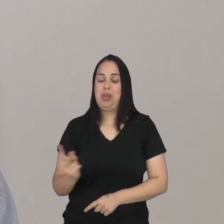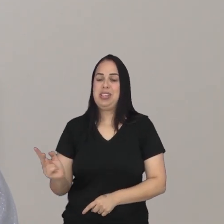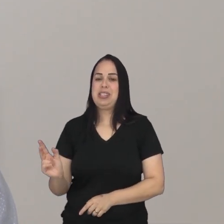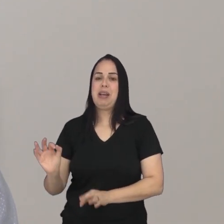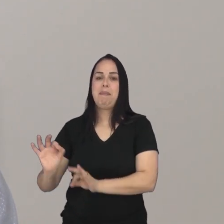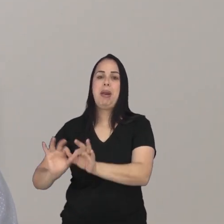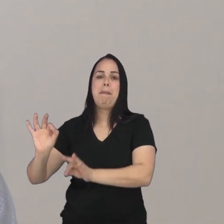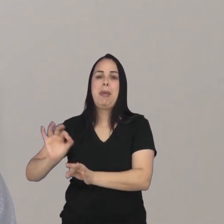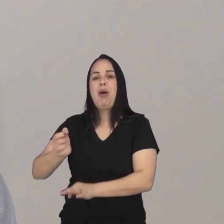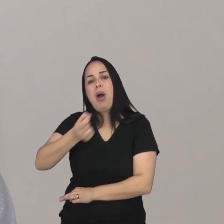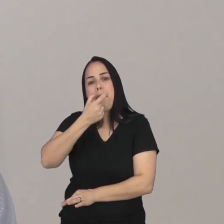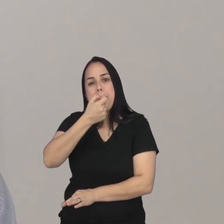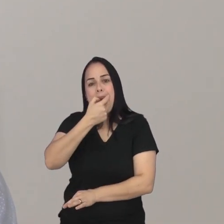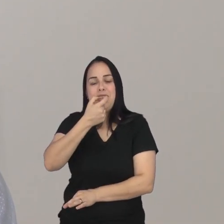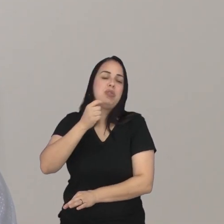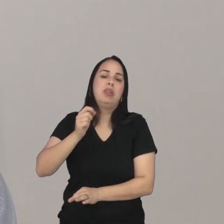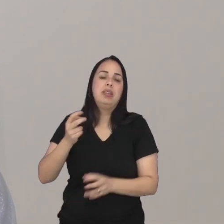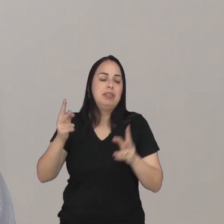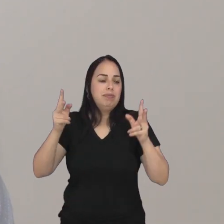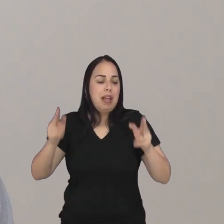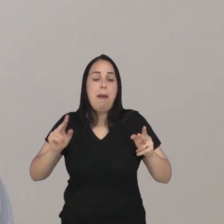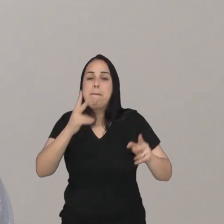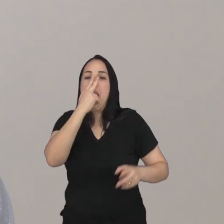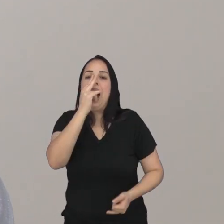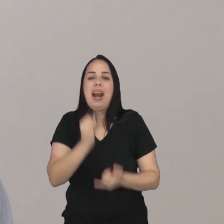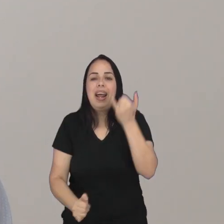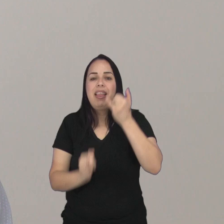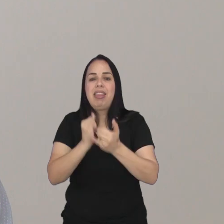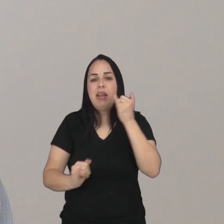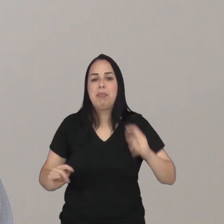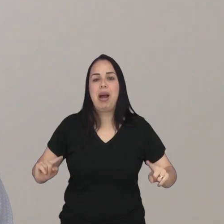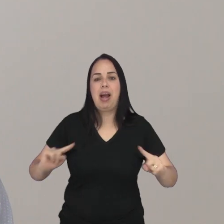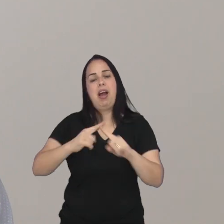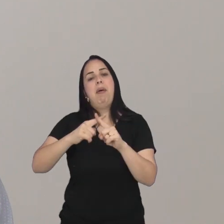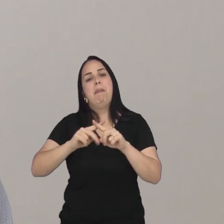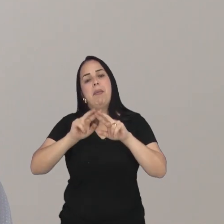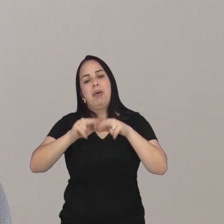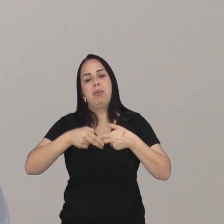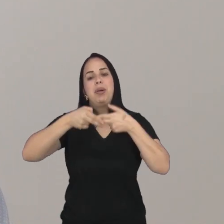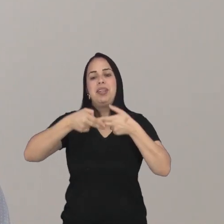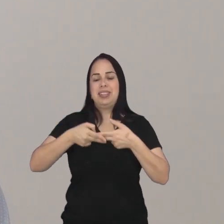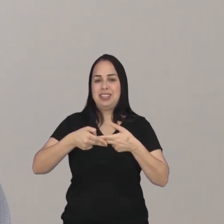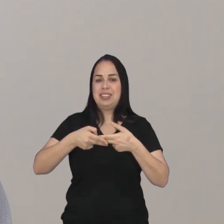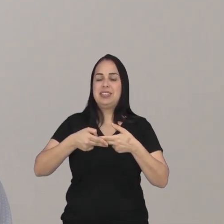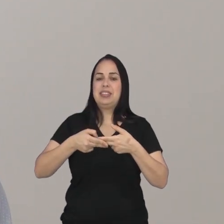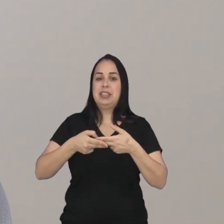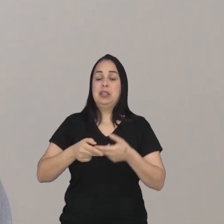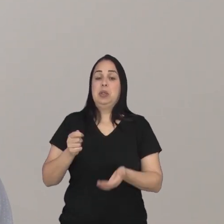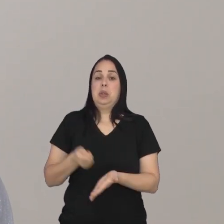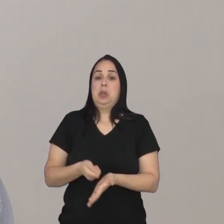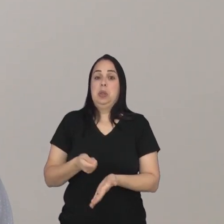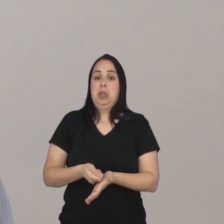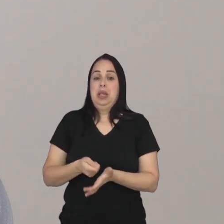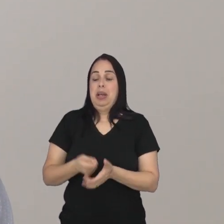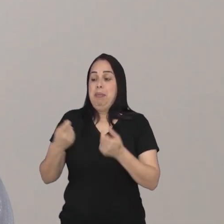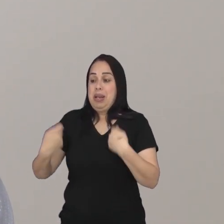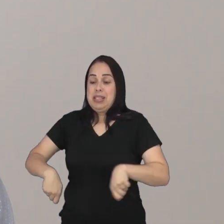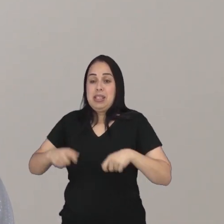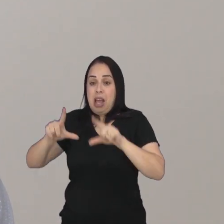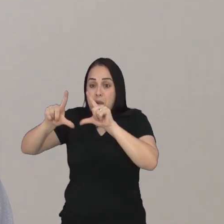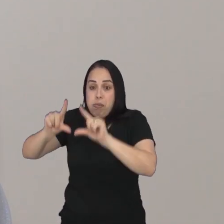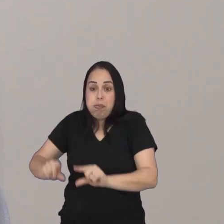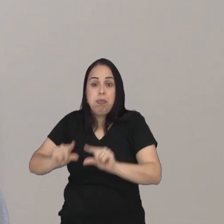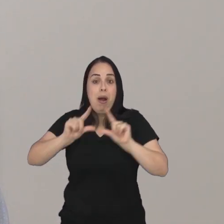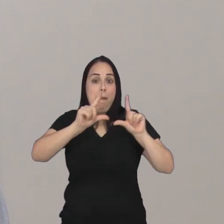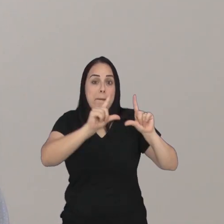a medicação com a mesma substância, então tem tido essa concorrência e isso por si já tem impressionado os